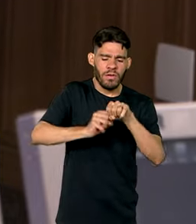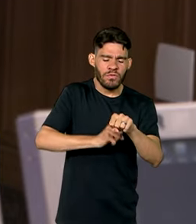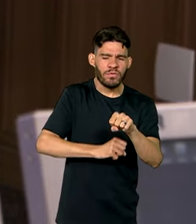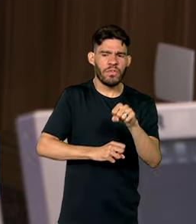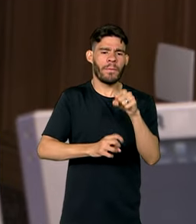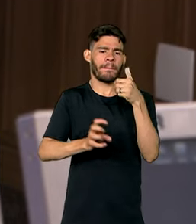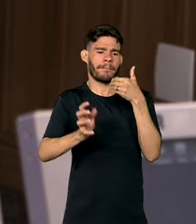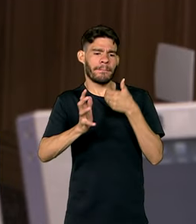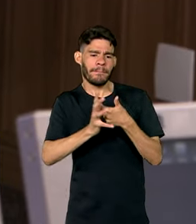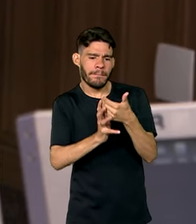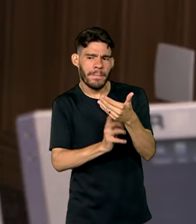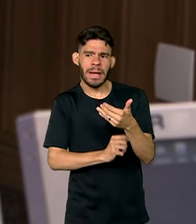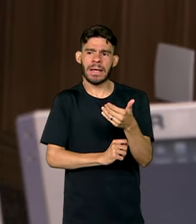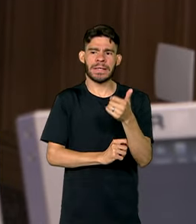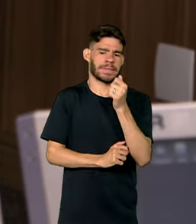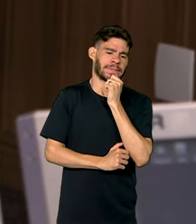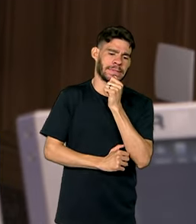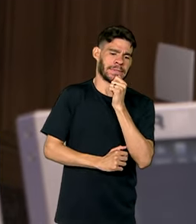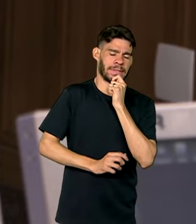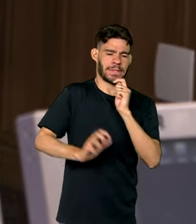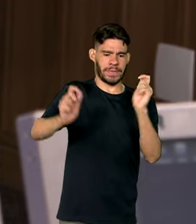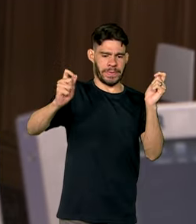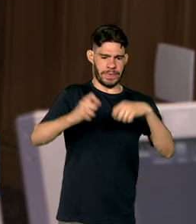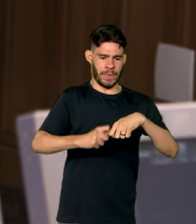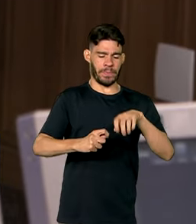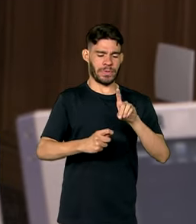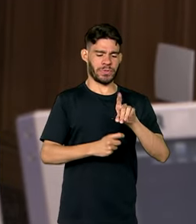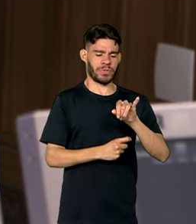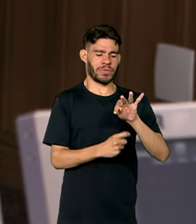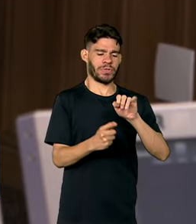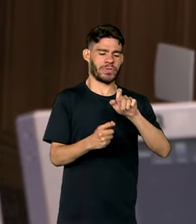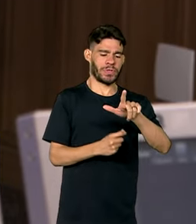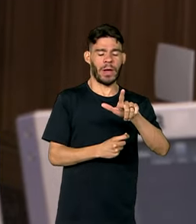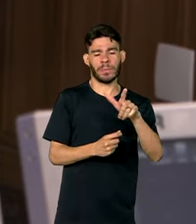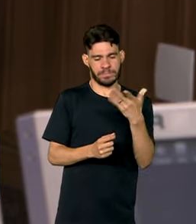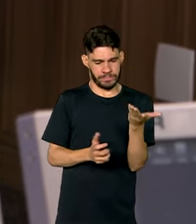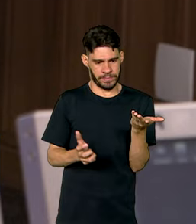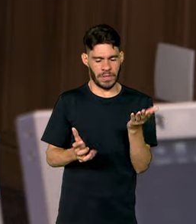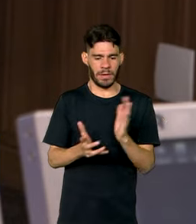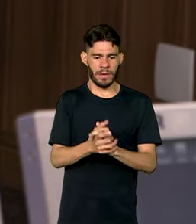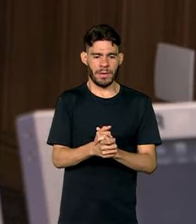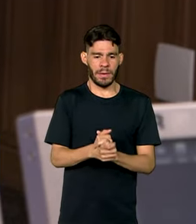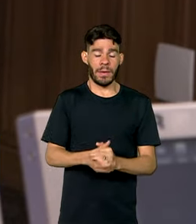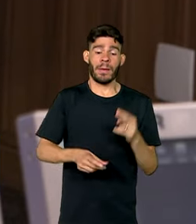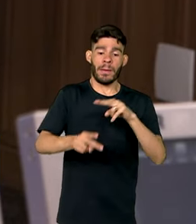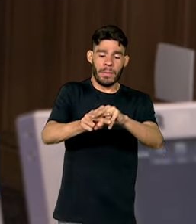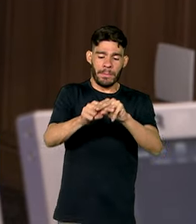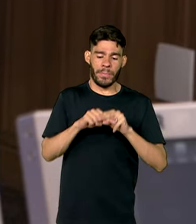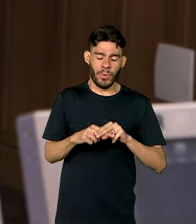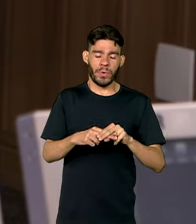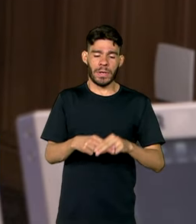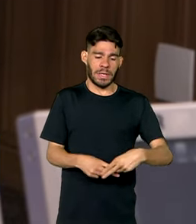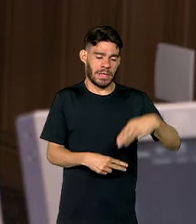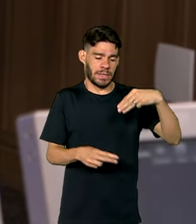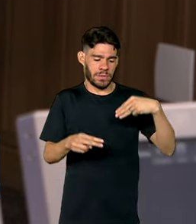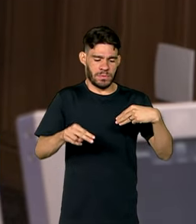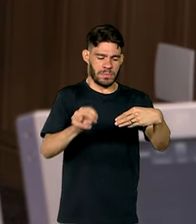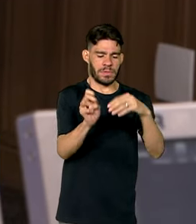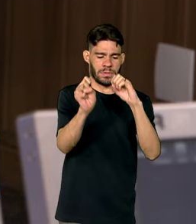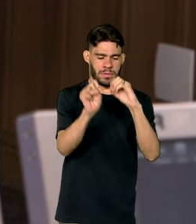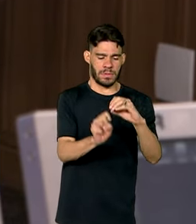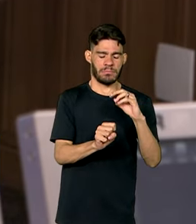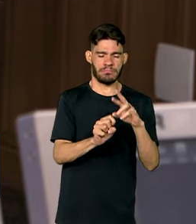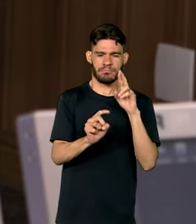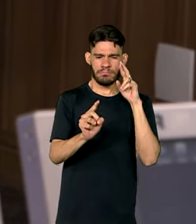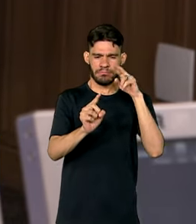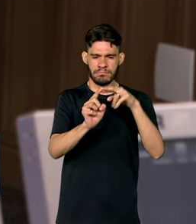Inicial prévia de competências digitais de saberes digitais como a gente fala para isso o Ministério da Educação eh lançou um